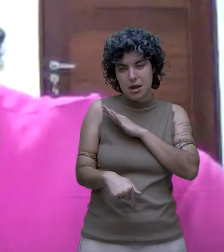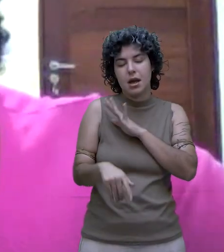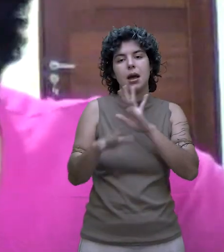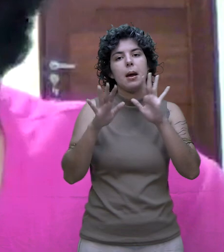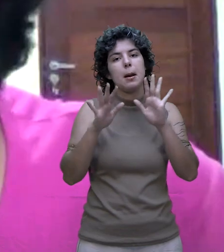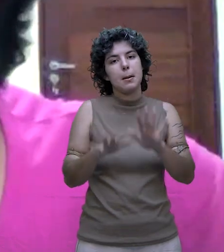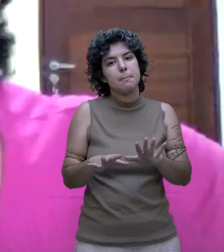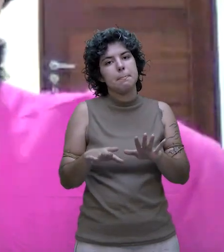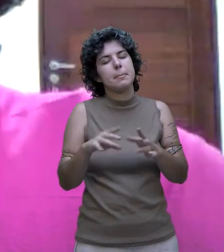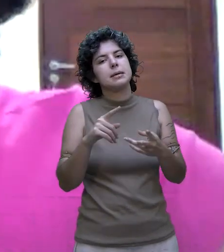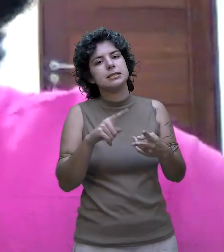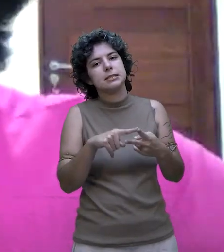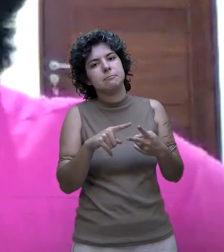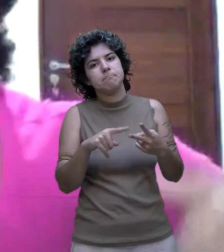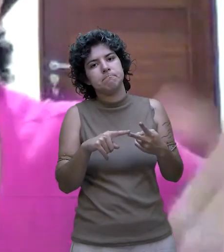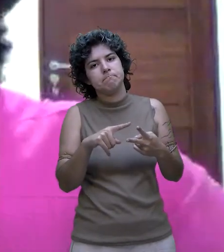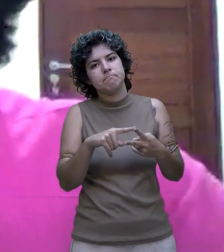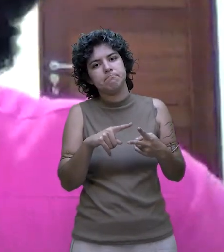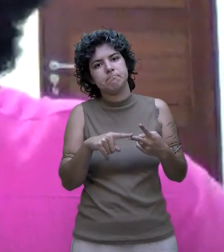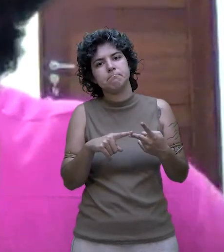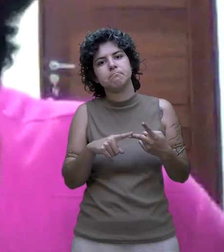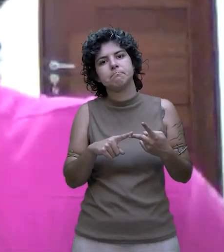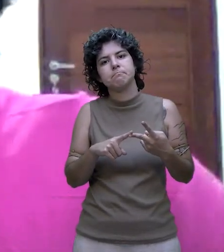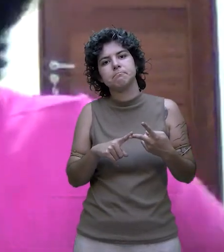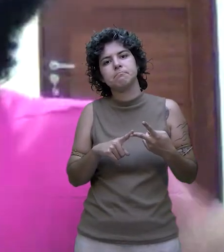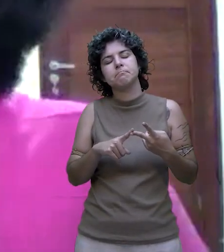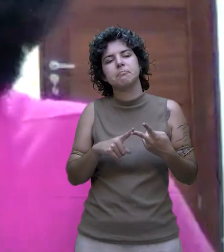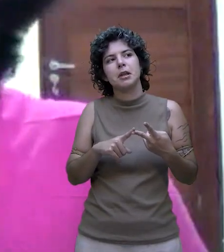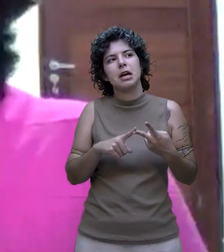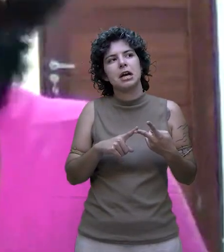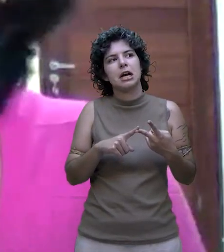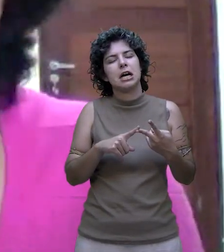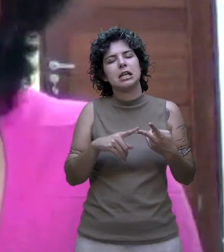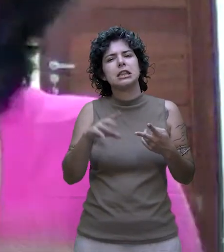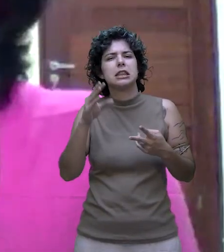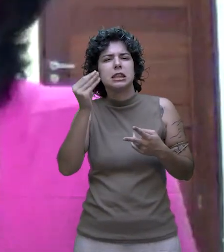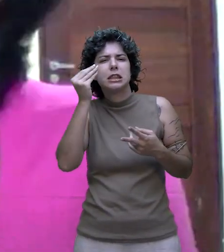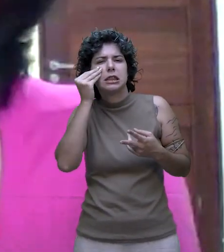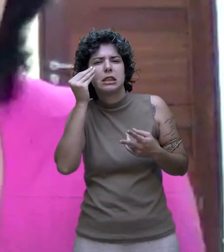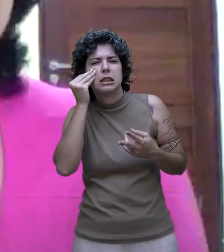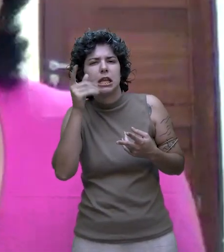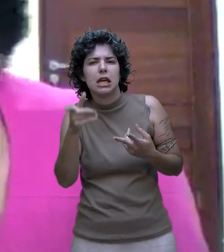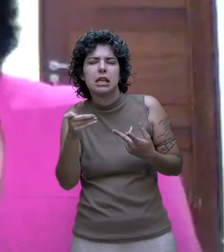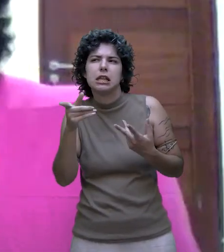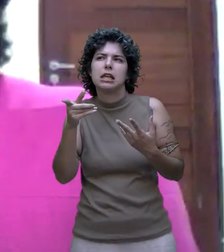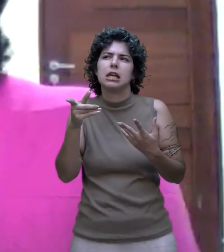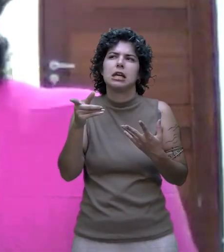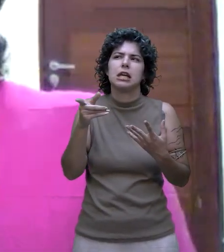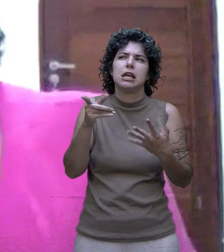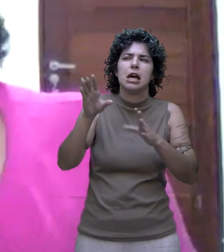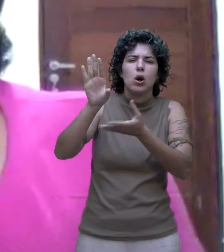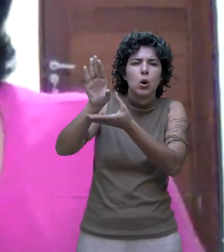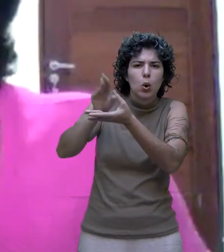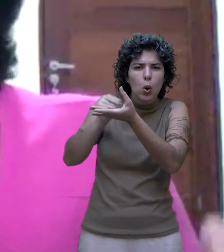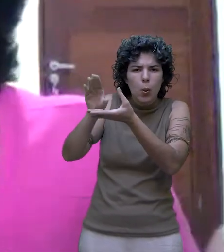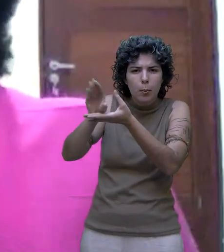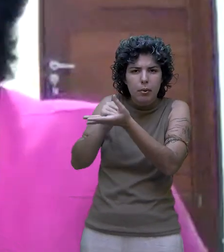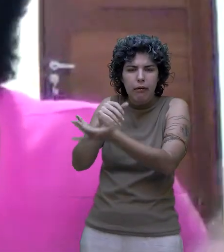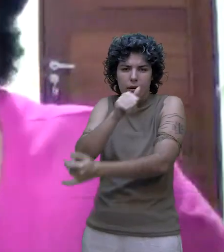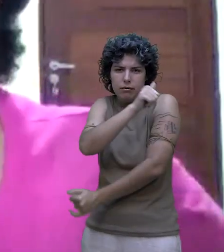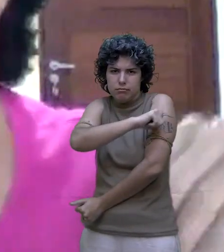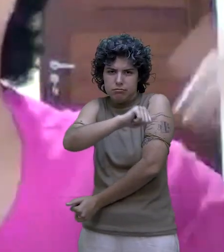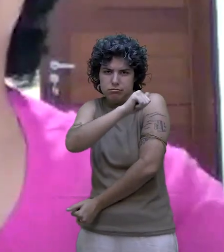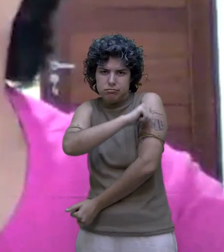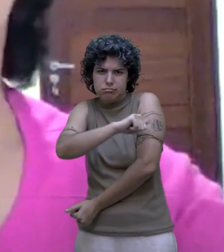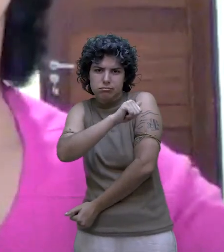nordestina, e aí fala meio nordestino, meio carioquês, aquele sotaque que ficou horroroso, que a gente sabe, e